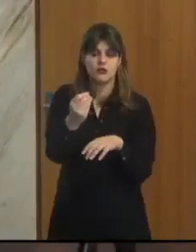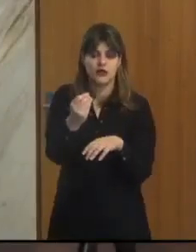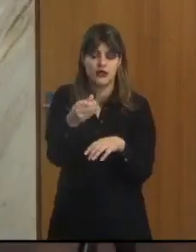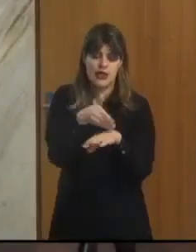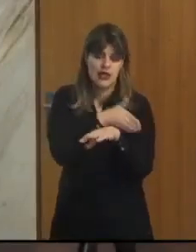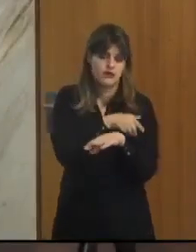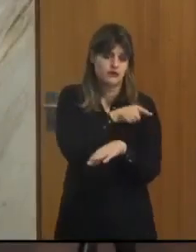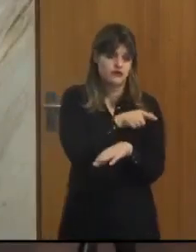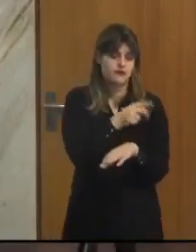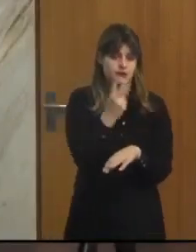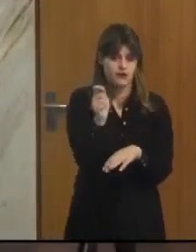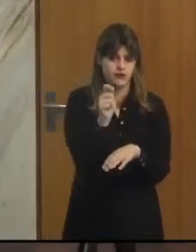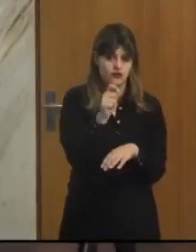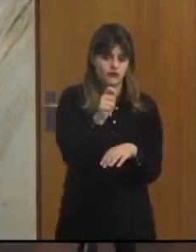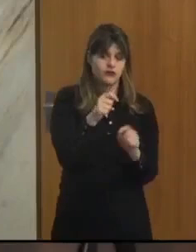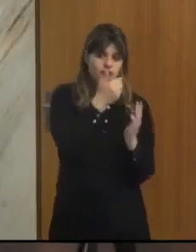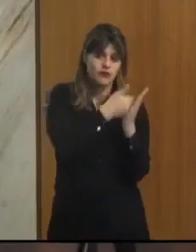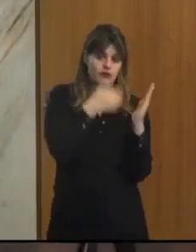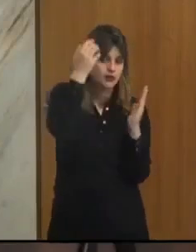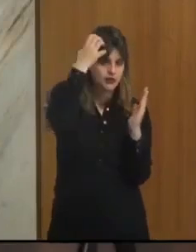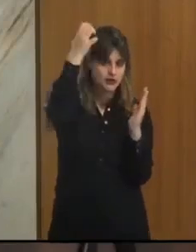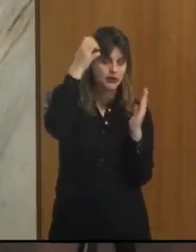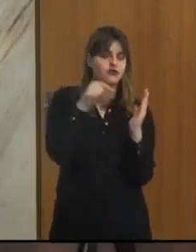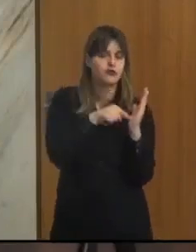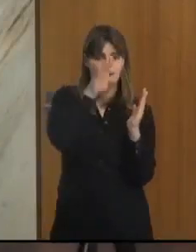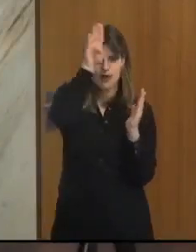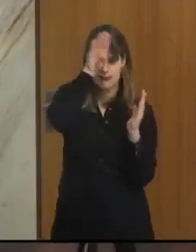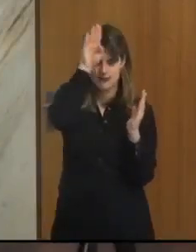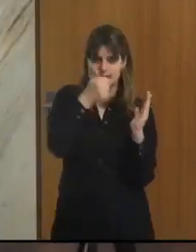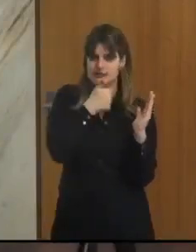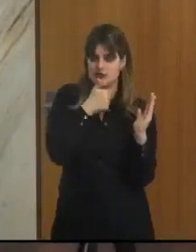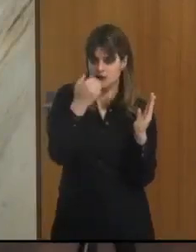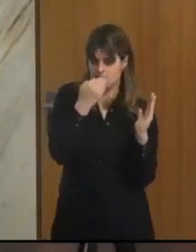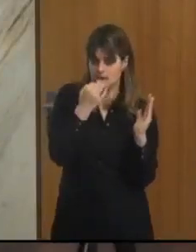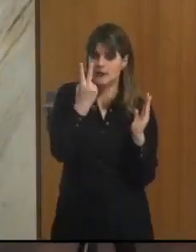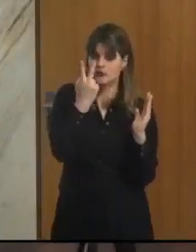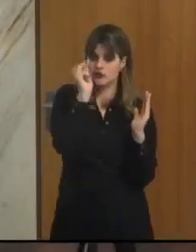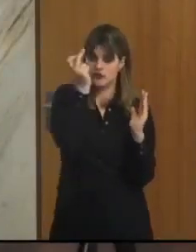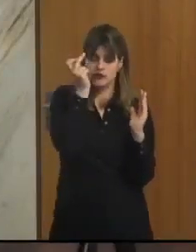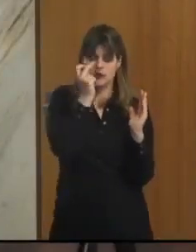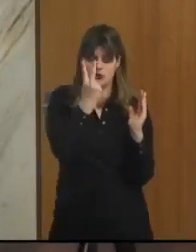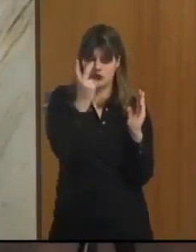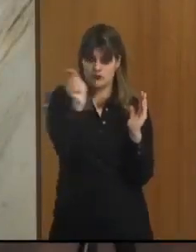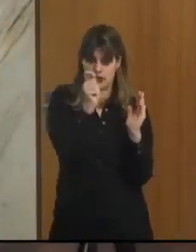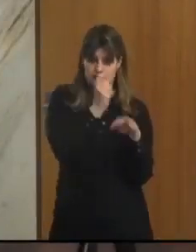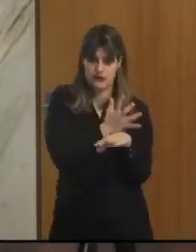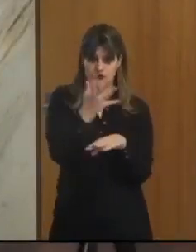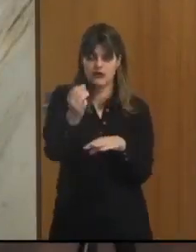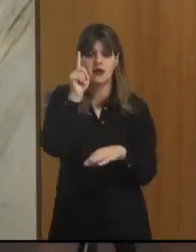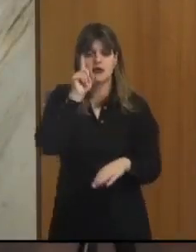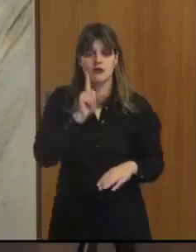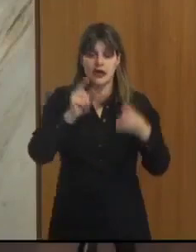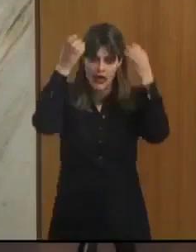após a promulgação da regra do regimento dos templários pelo Papa. Portanto, apenas 2 meses passaram e a Dona